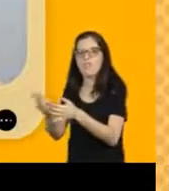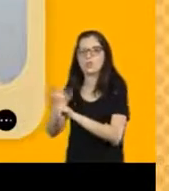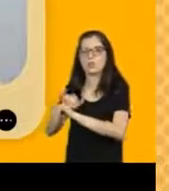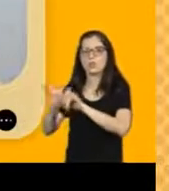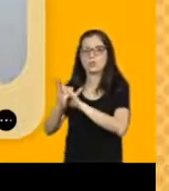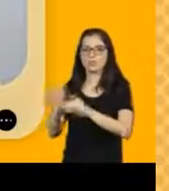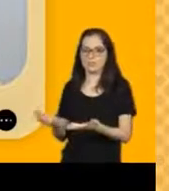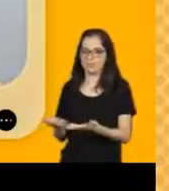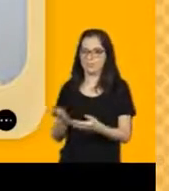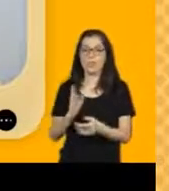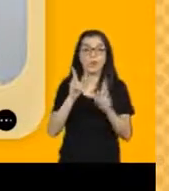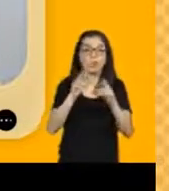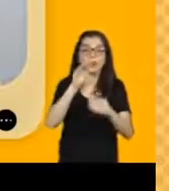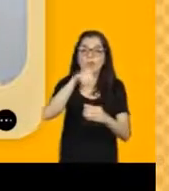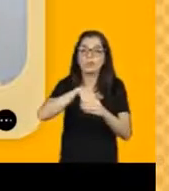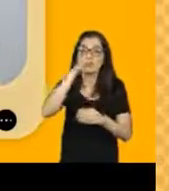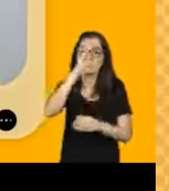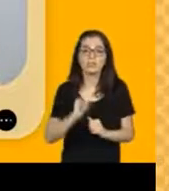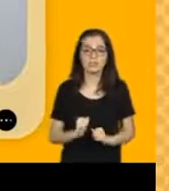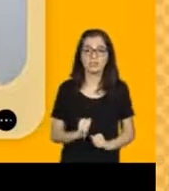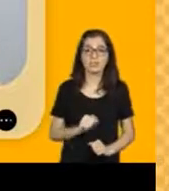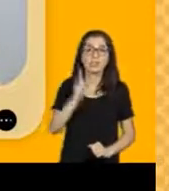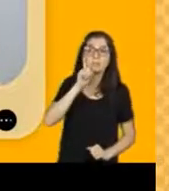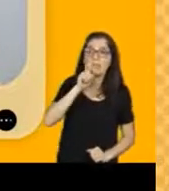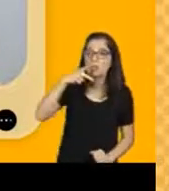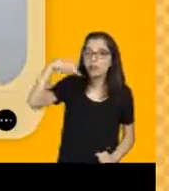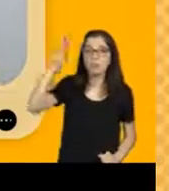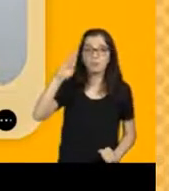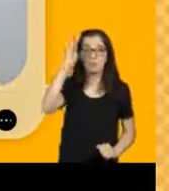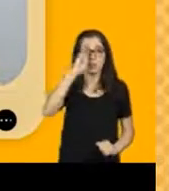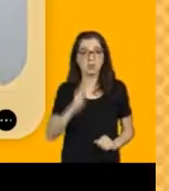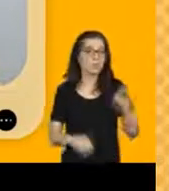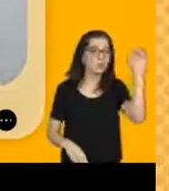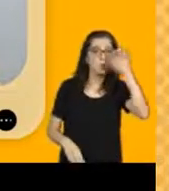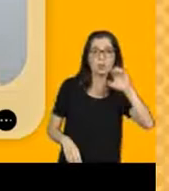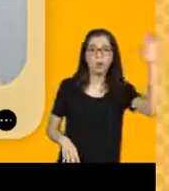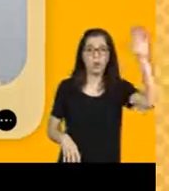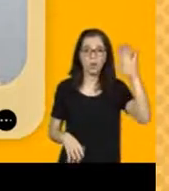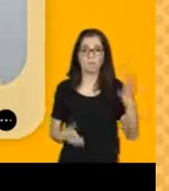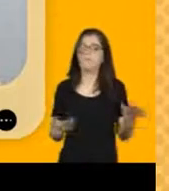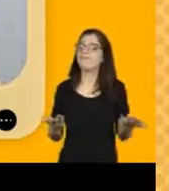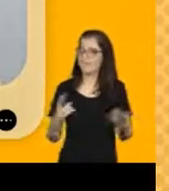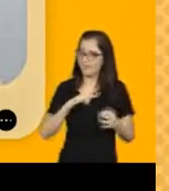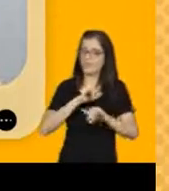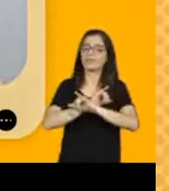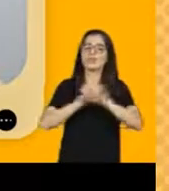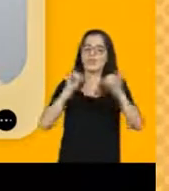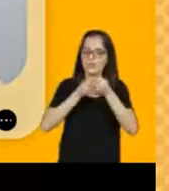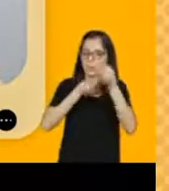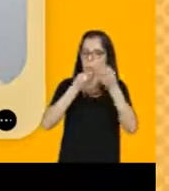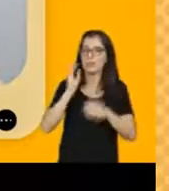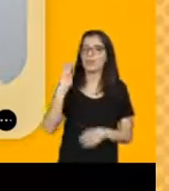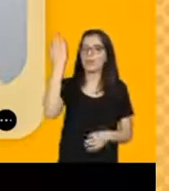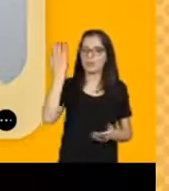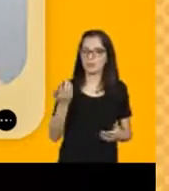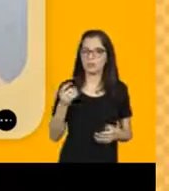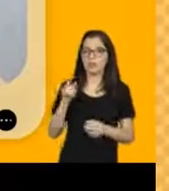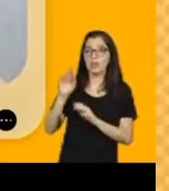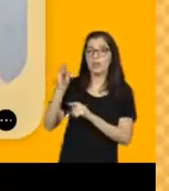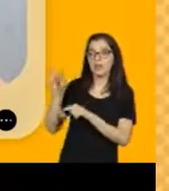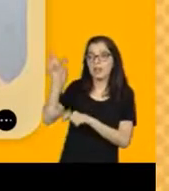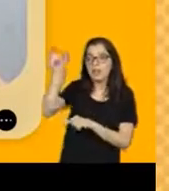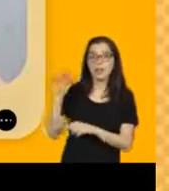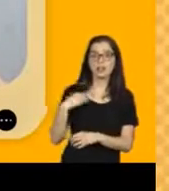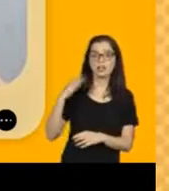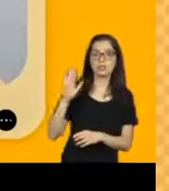anos, tanto no Brasil, Estados Unidos, Europa, que a gente viu o impacto das informações falsas,